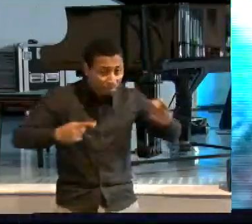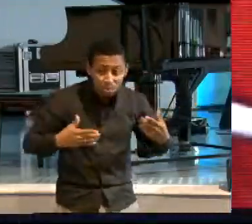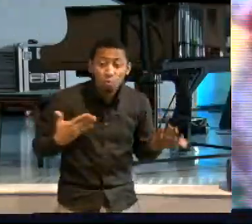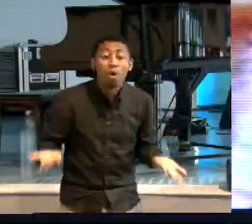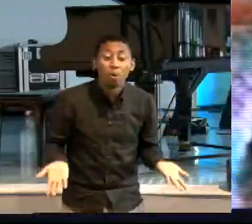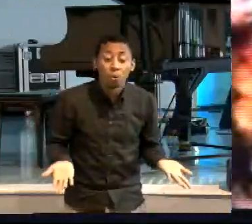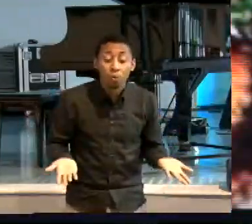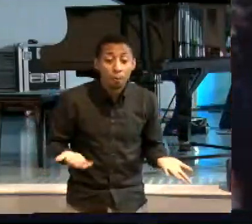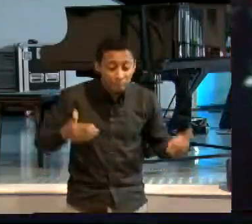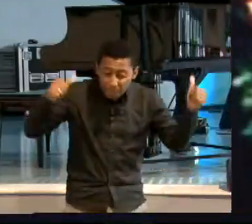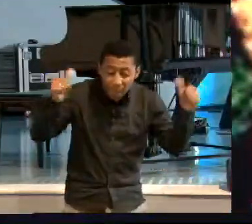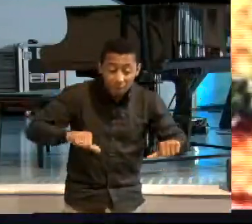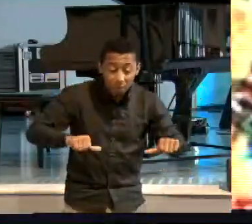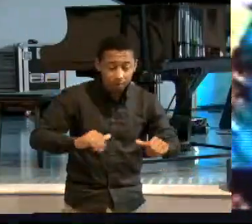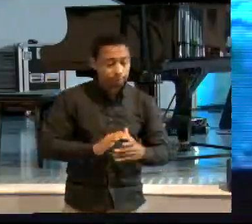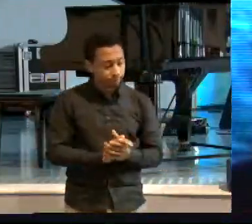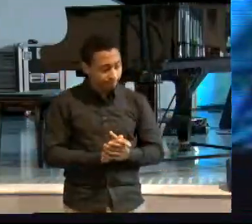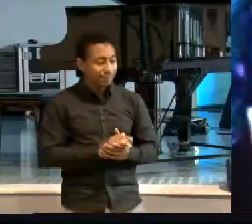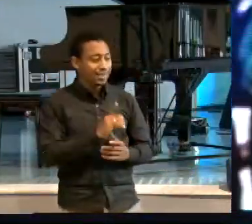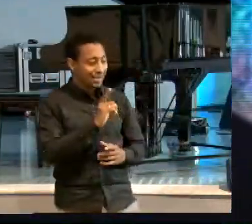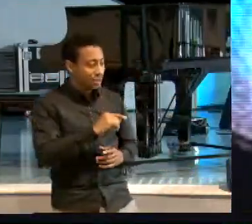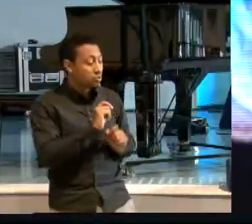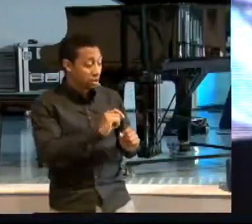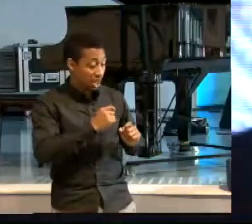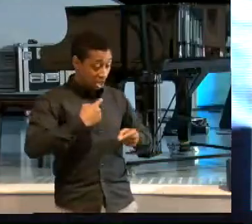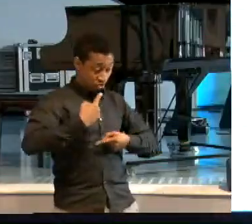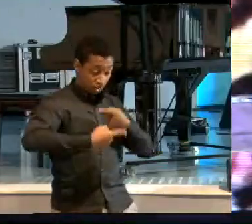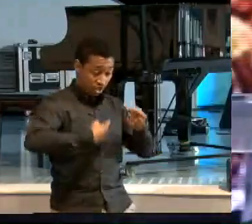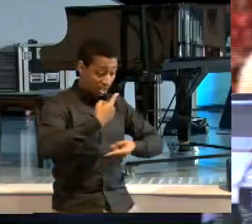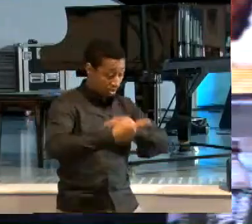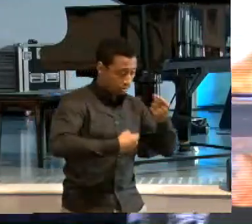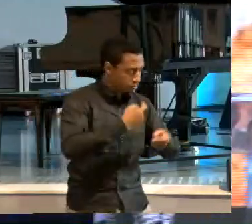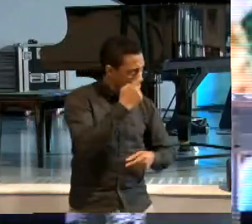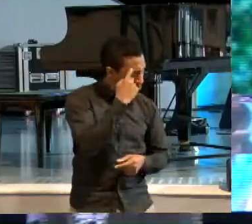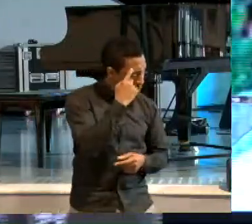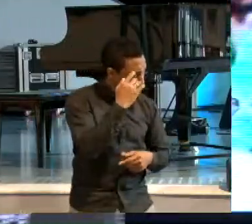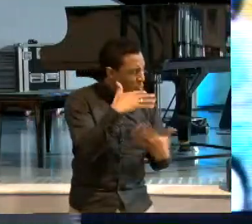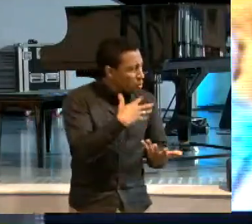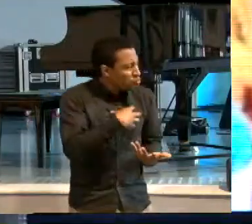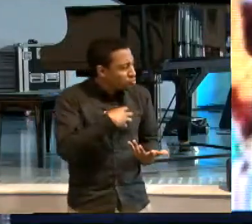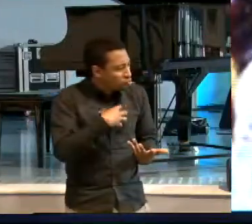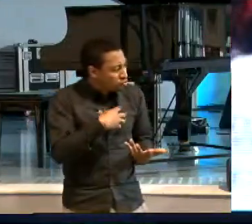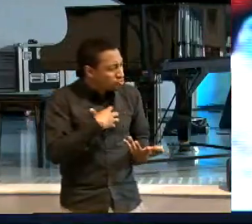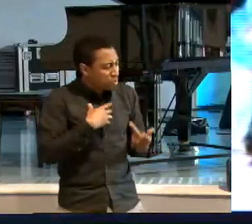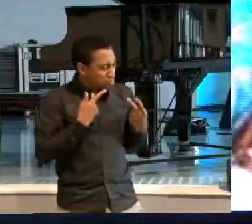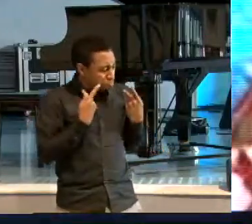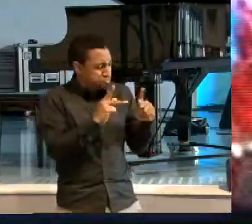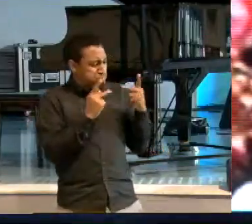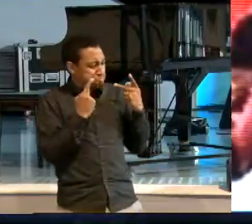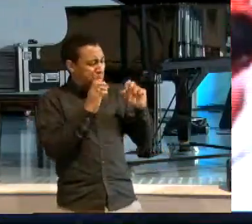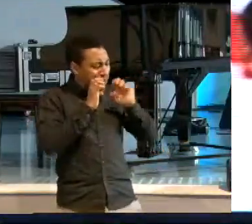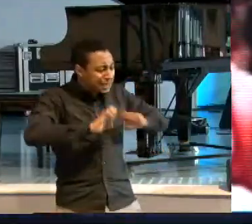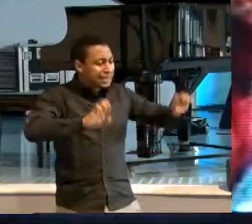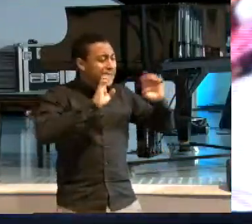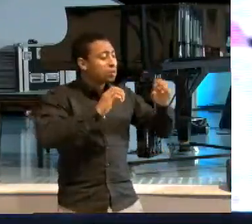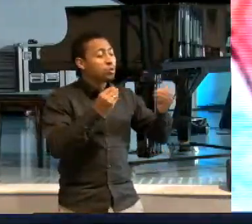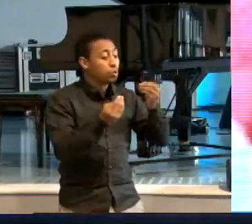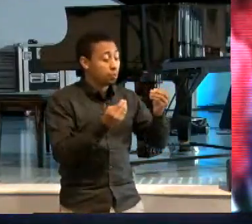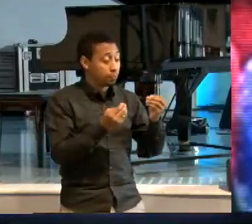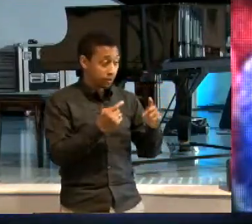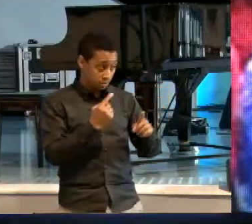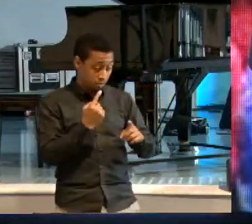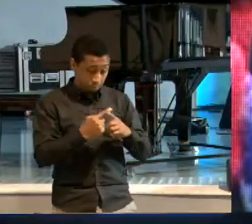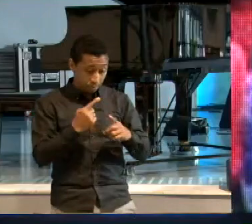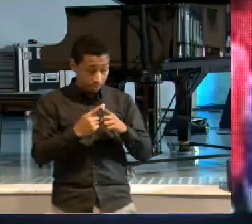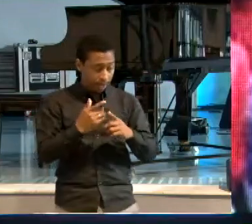a nossa geração acredita que o evangelho tem que ser pregado. Ele disse: quando alguém se converte ao Islã,